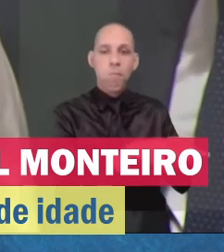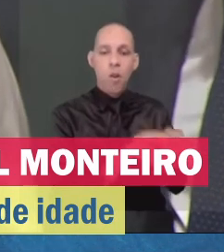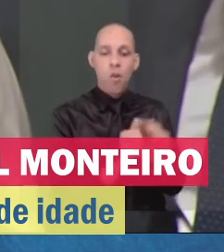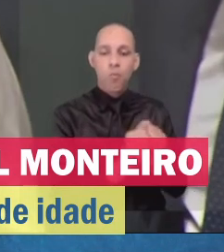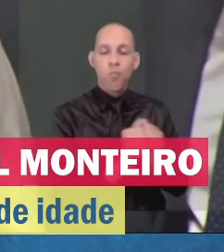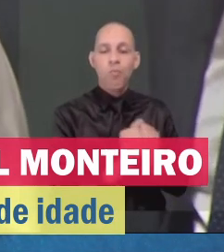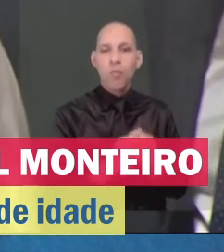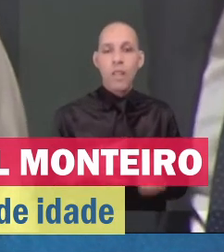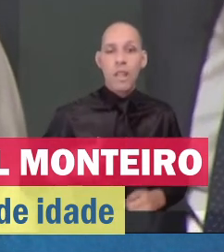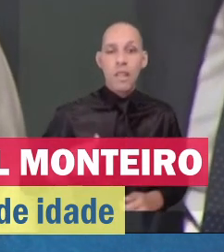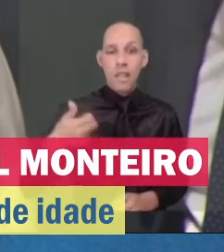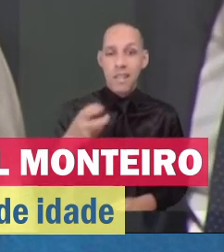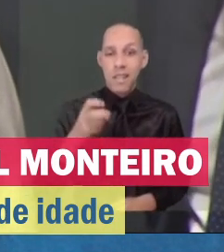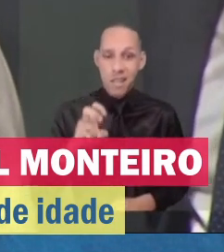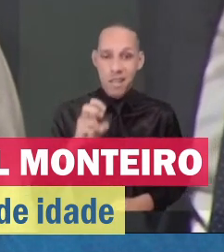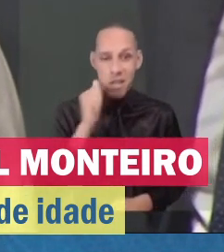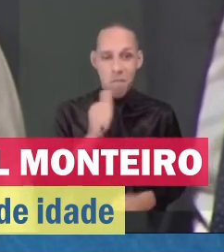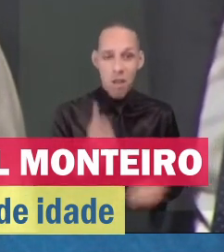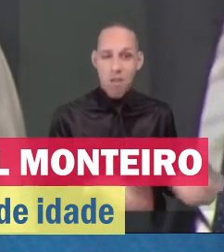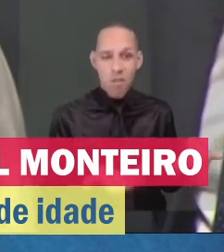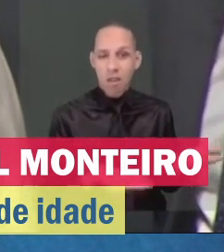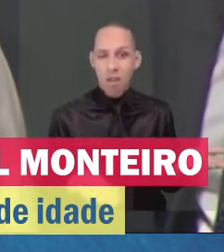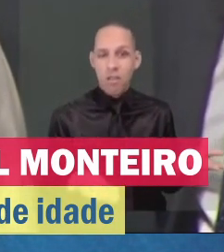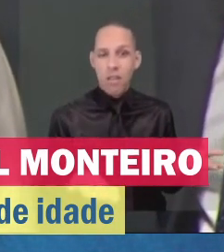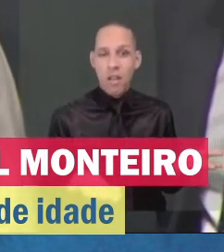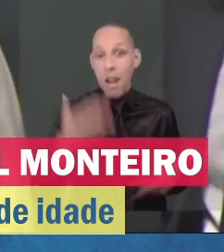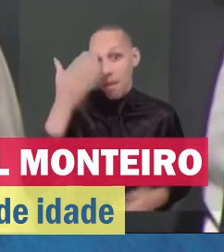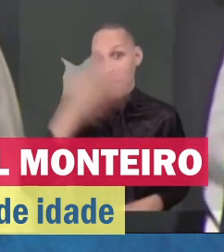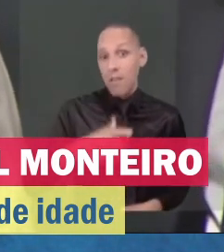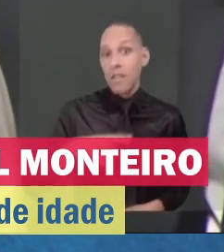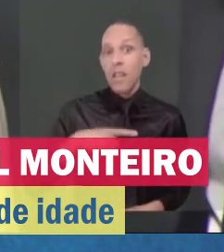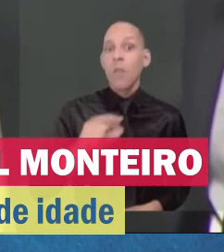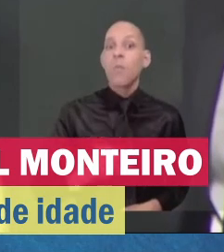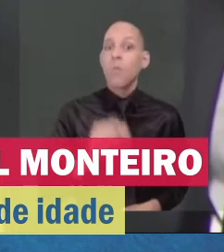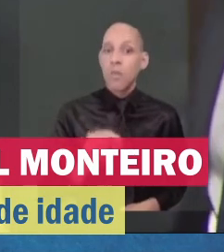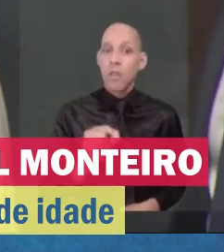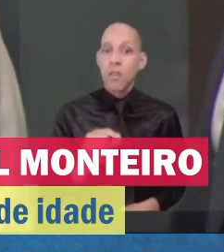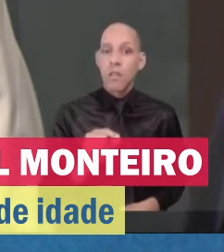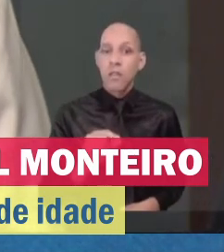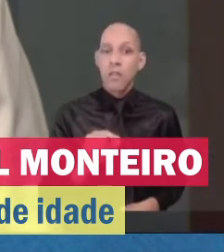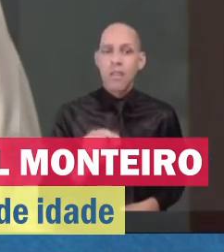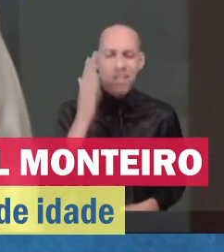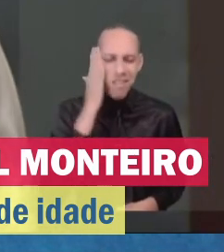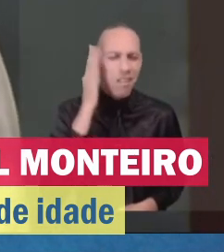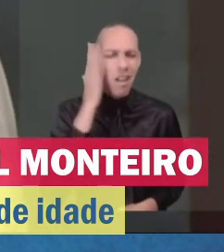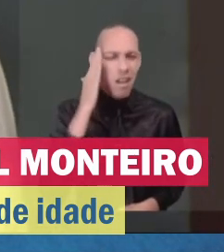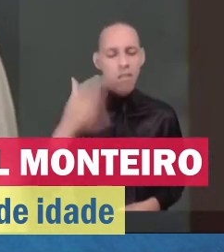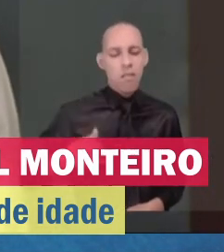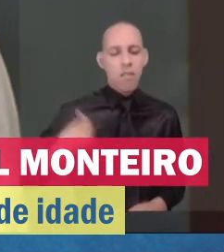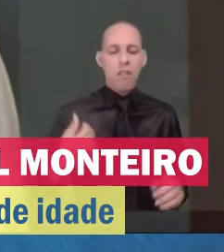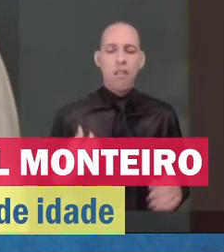15 anos de idade, tendo sido provado que detinha inequívoca ciência quanto